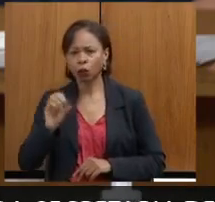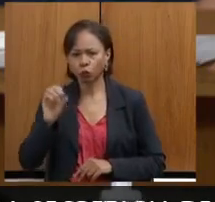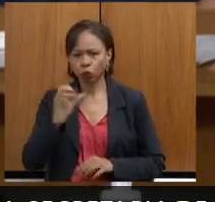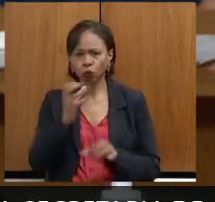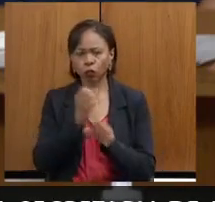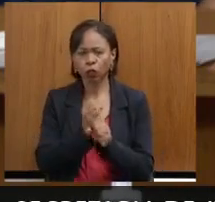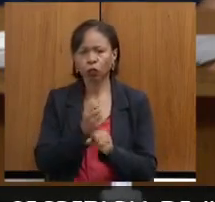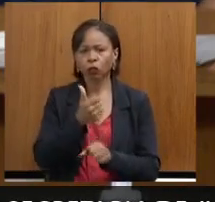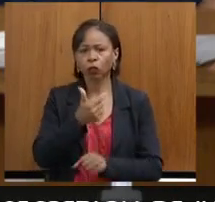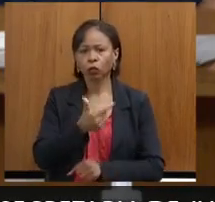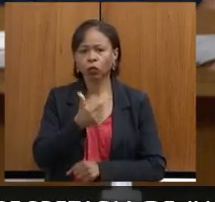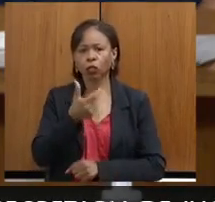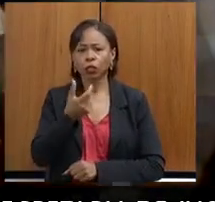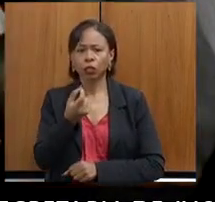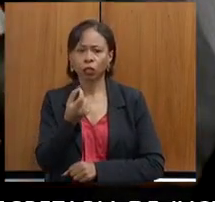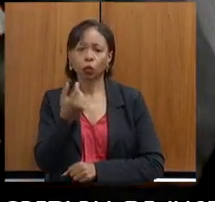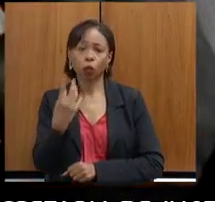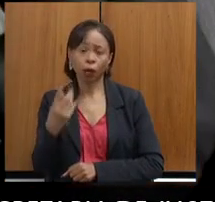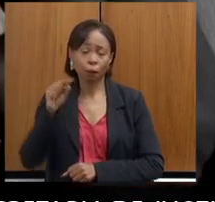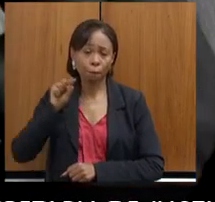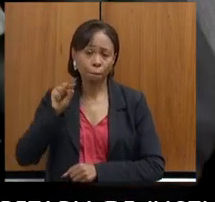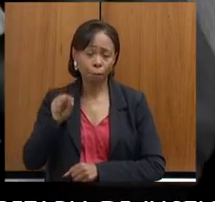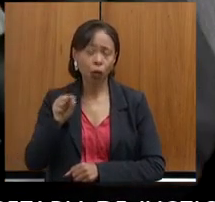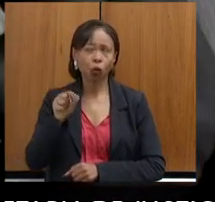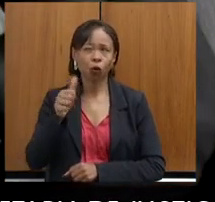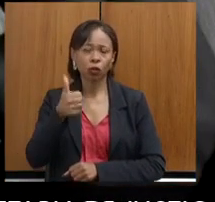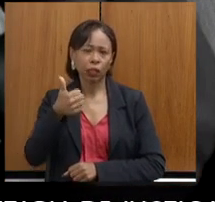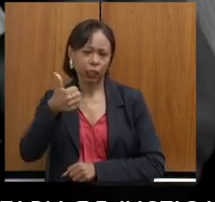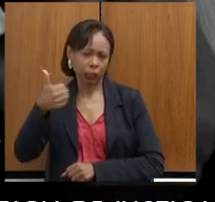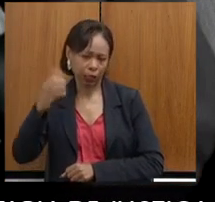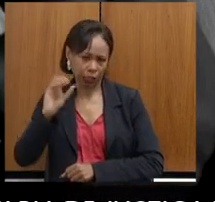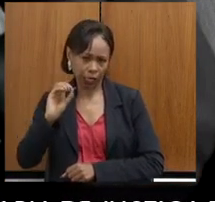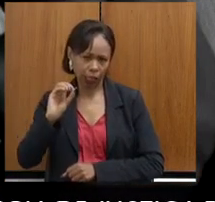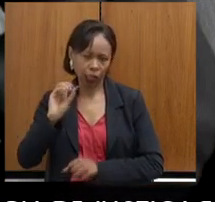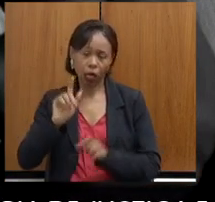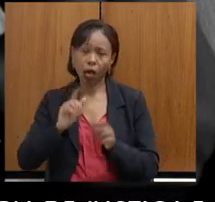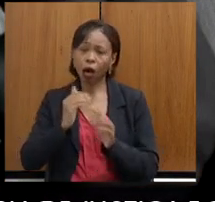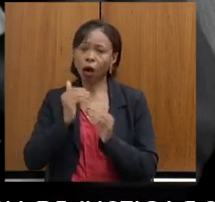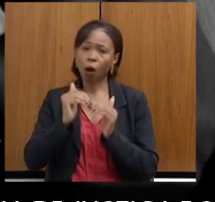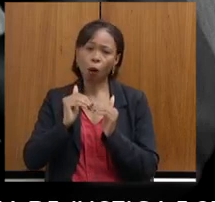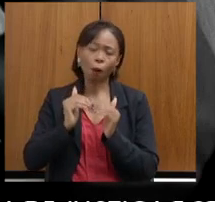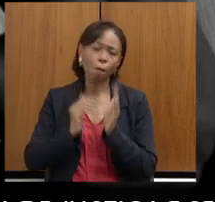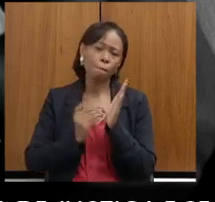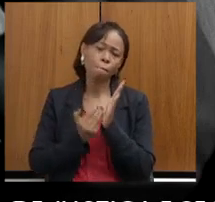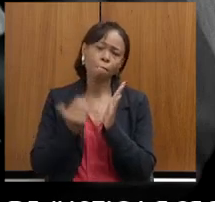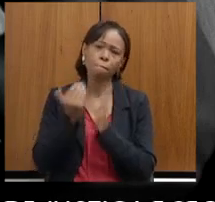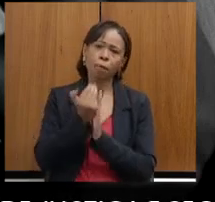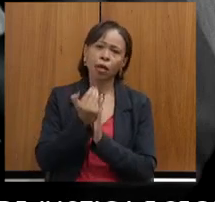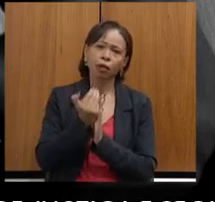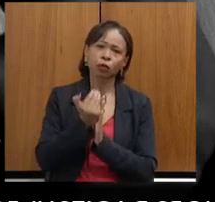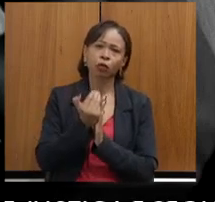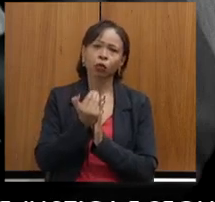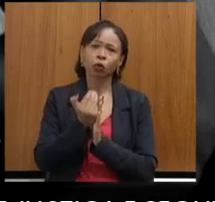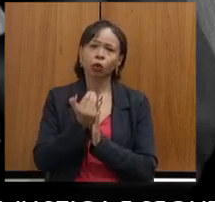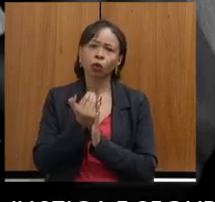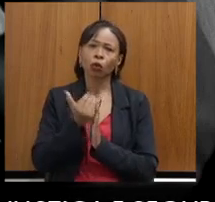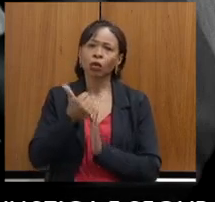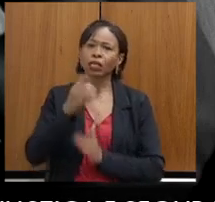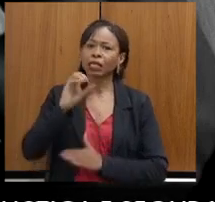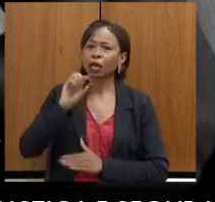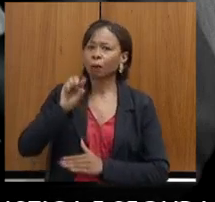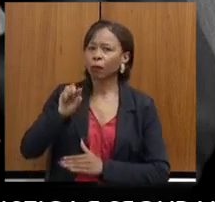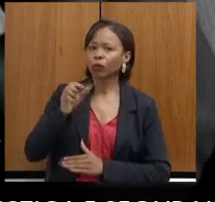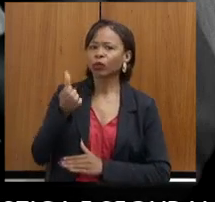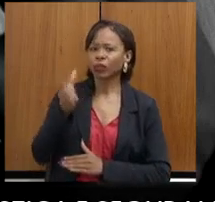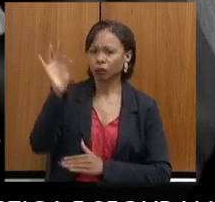mil e 110 registros um aumento de 10. Seis por cento em relação ao mesmo